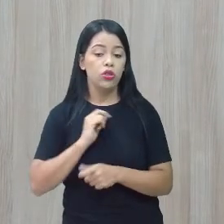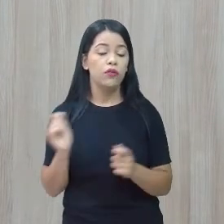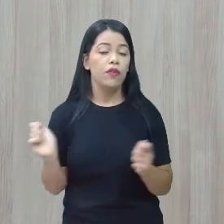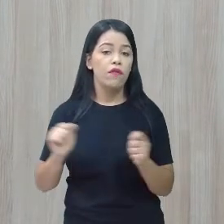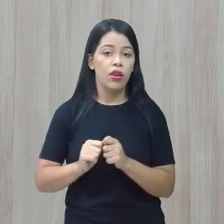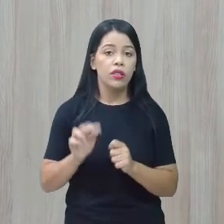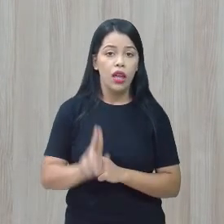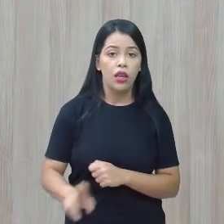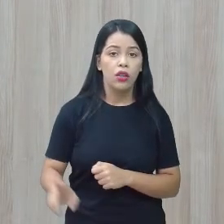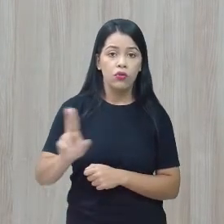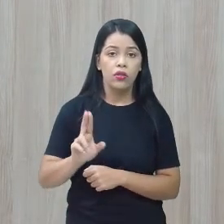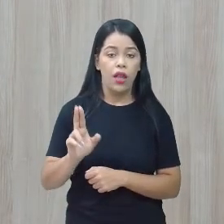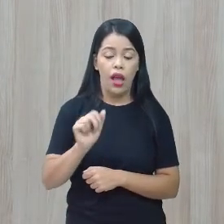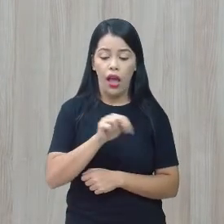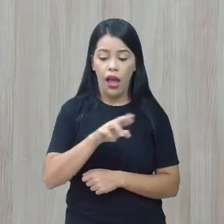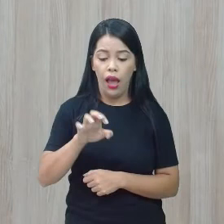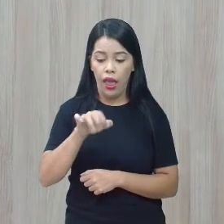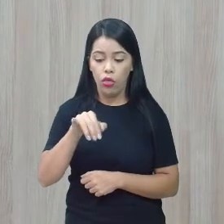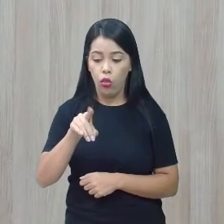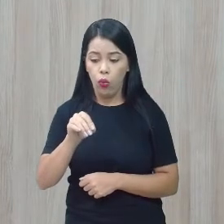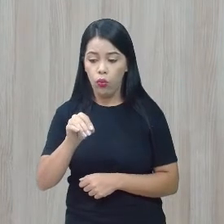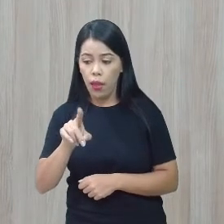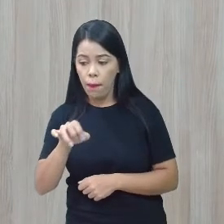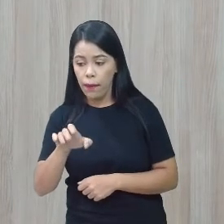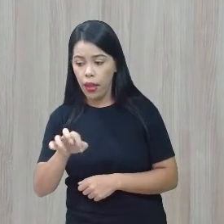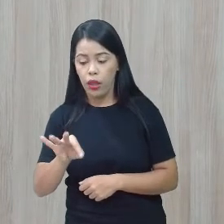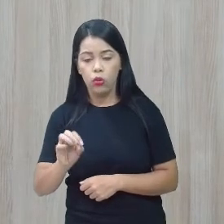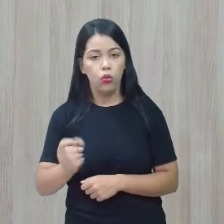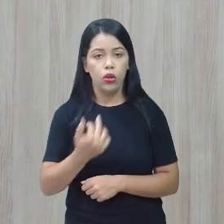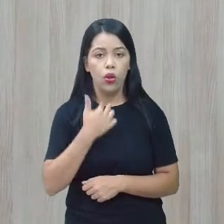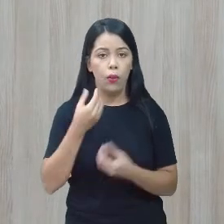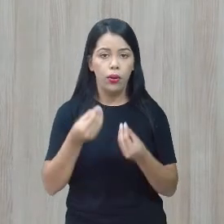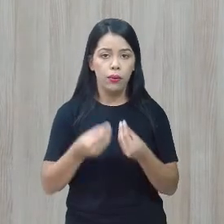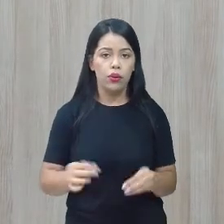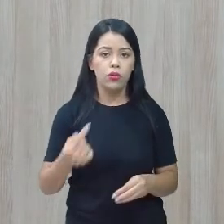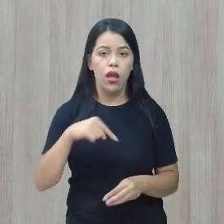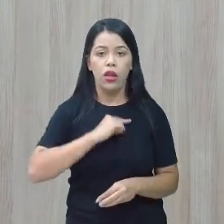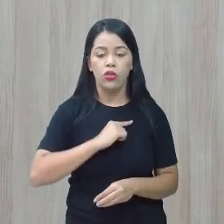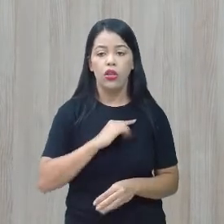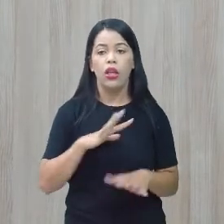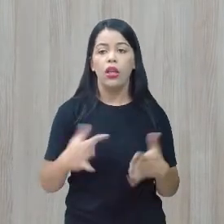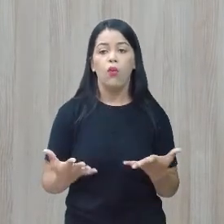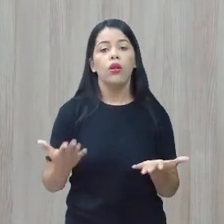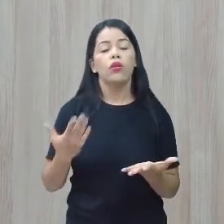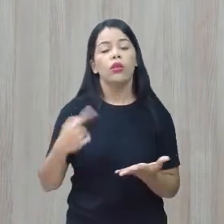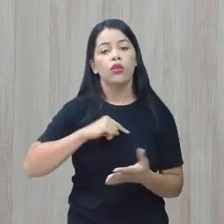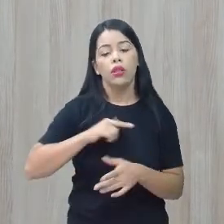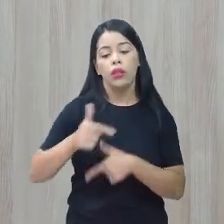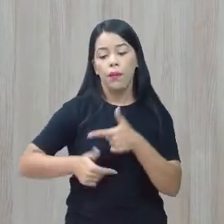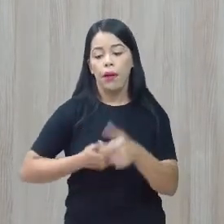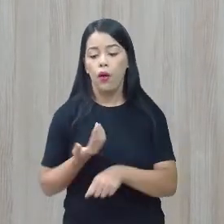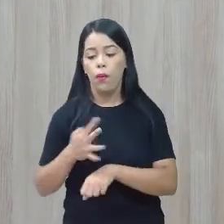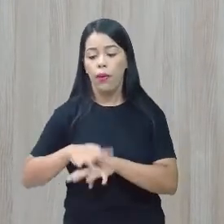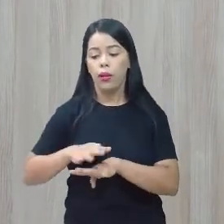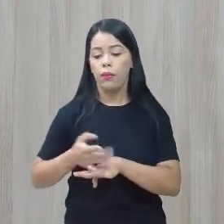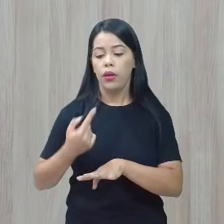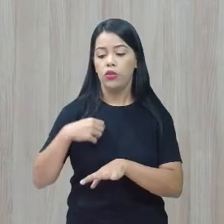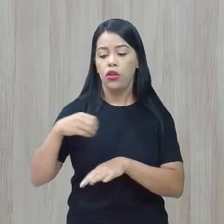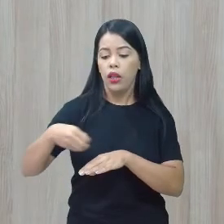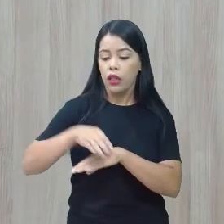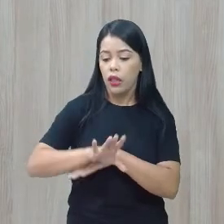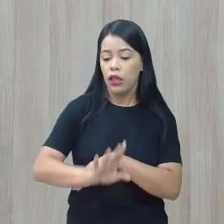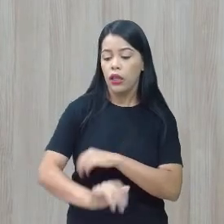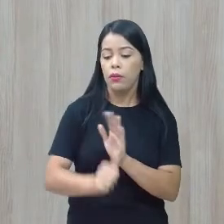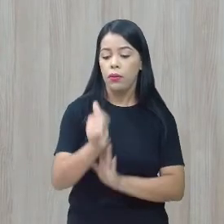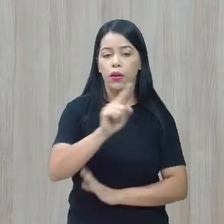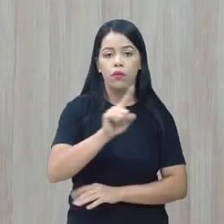esse arredondamento ele não vai ser prejudicial. Quando a gente está trabalhando com matemática, a gente tem números decimais, a gente dá a dica de primeiro você realizar